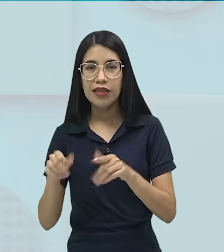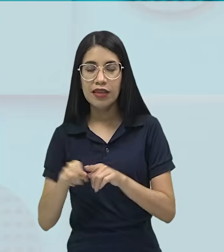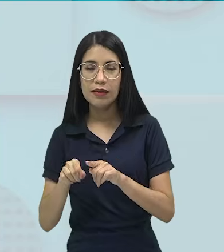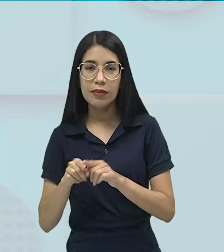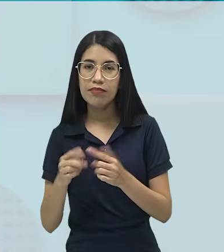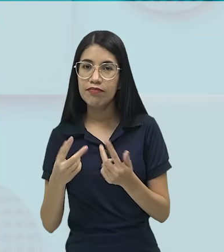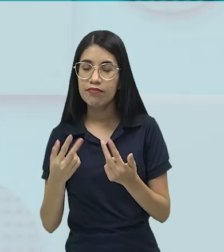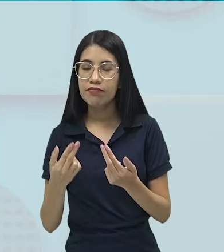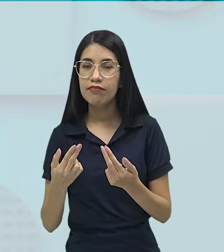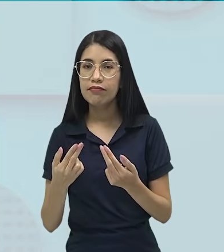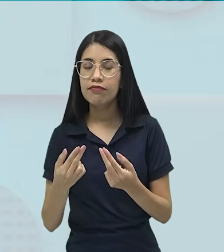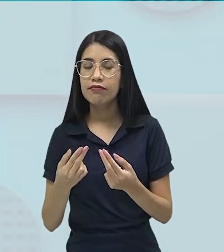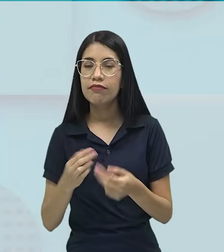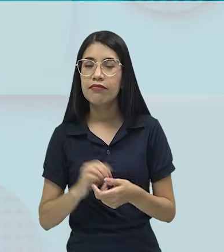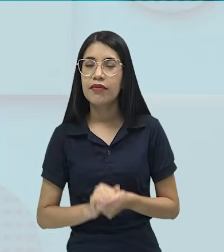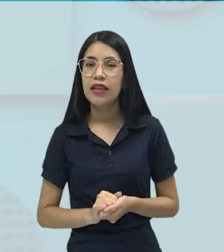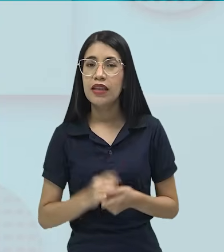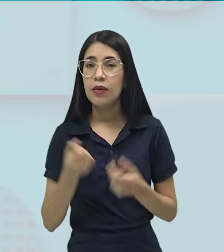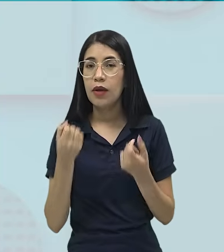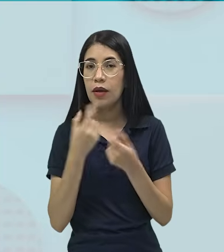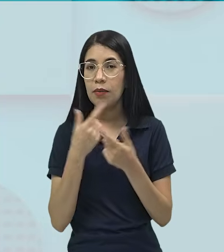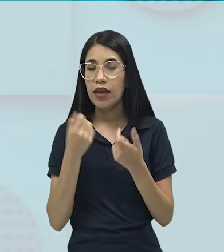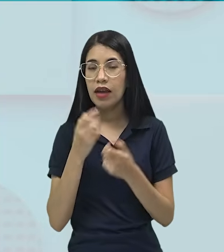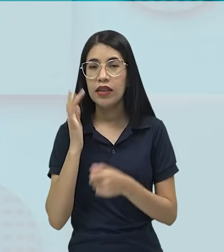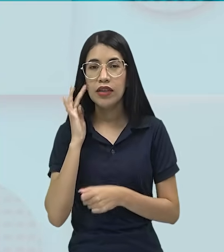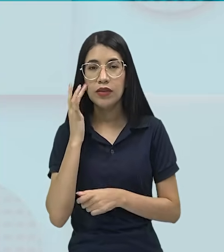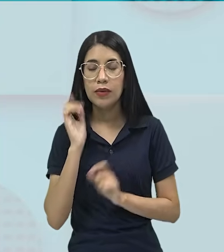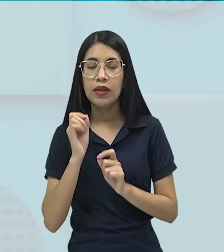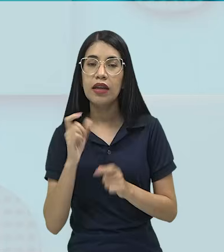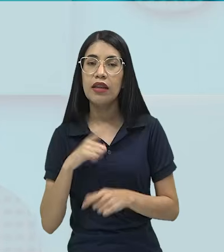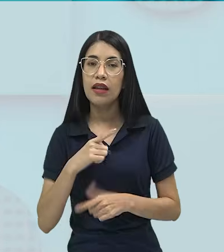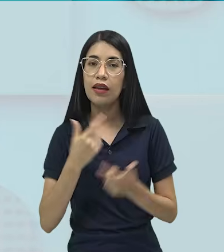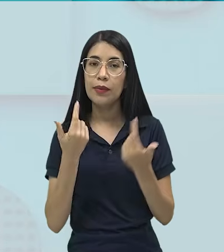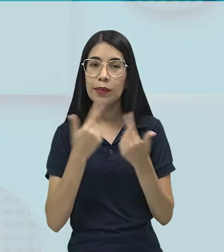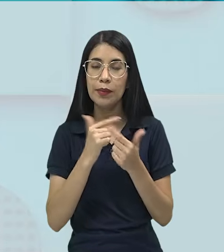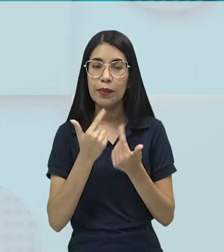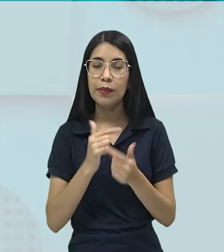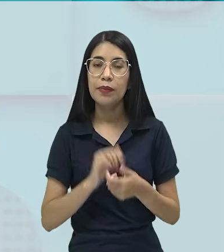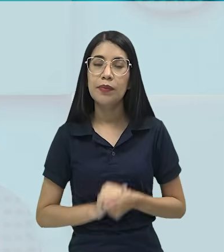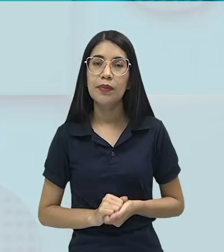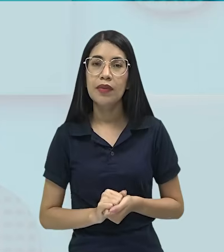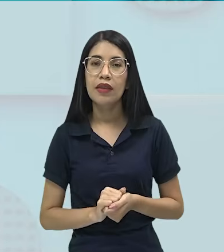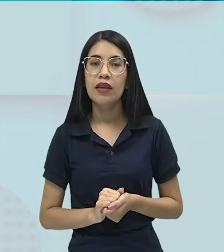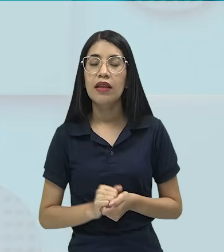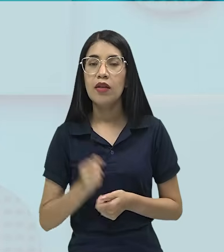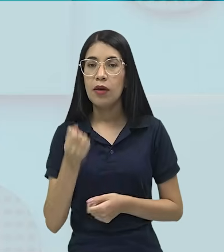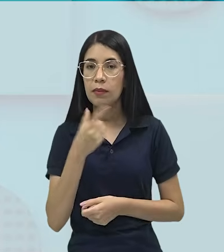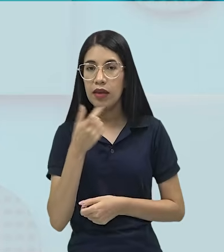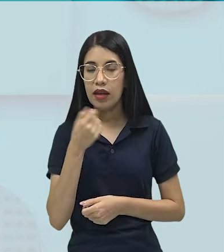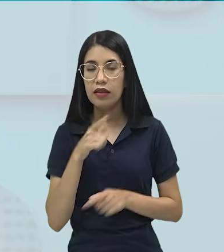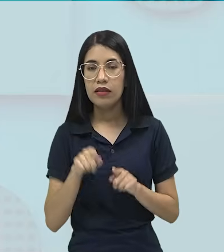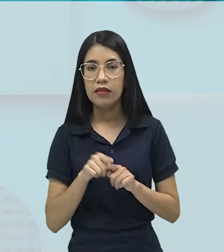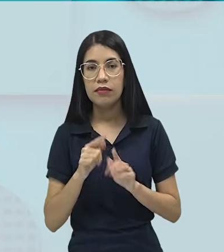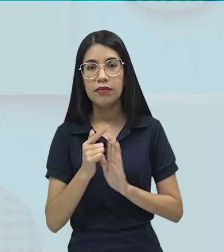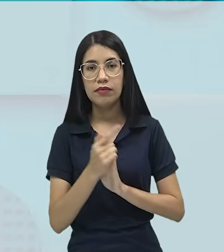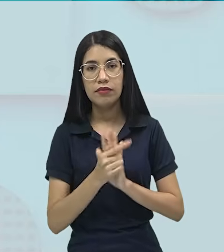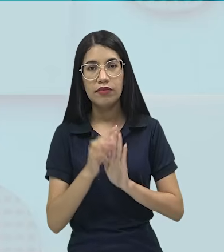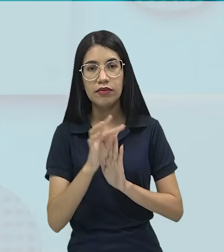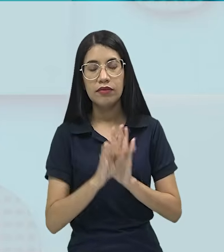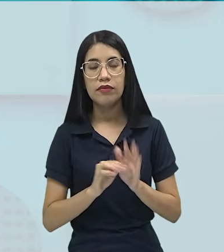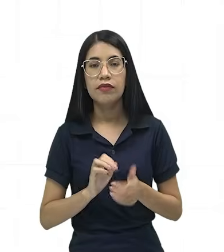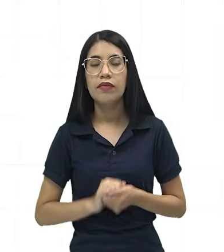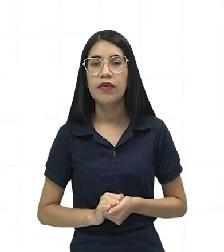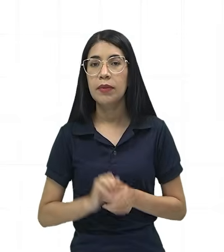Então, dessa piada, nós podemos gerar o quê? Um humor. Então, a piada, ela é um gênero textual. A lista